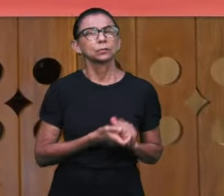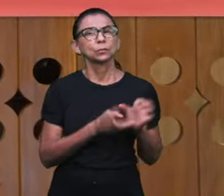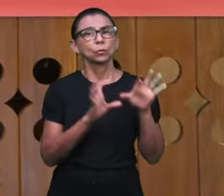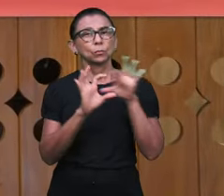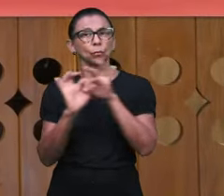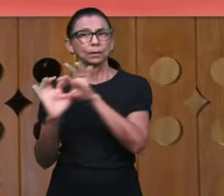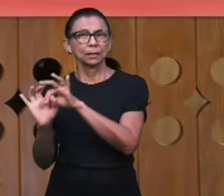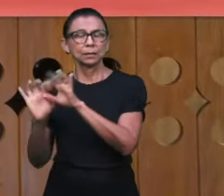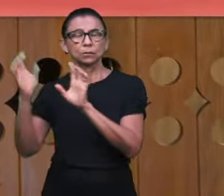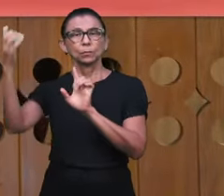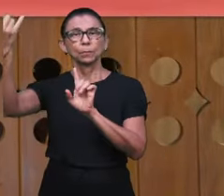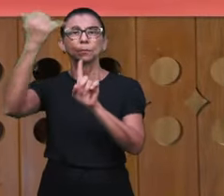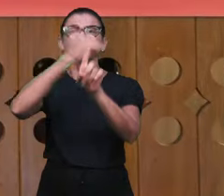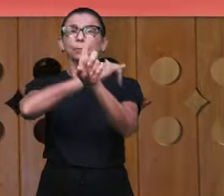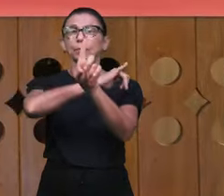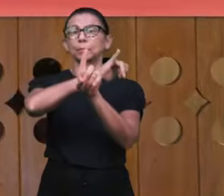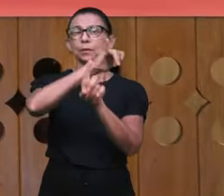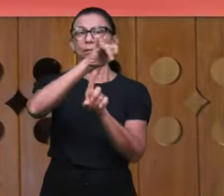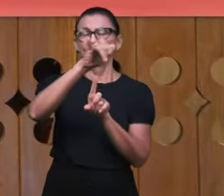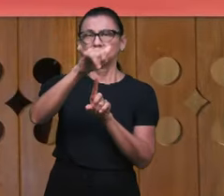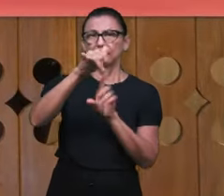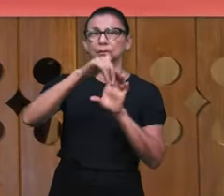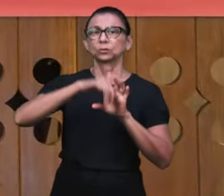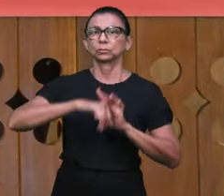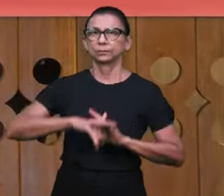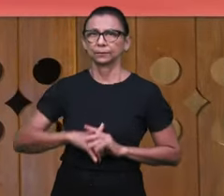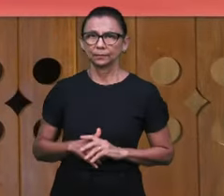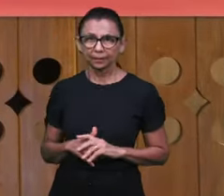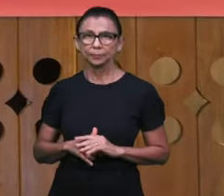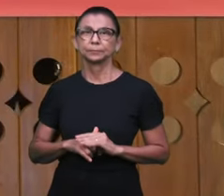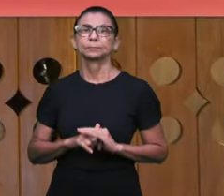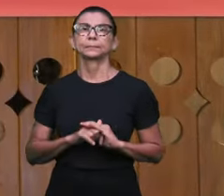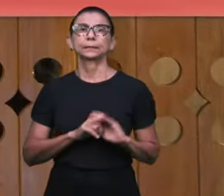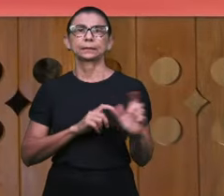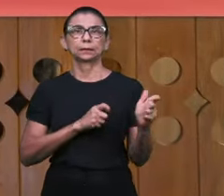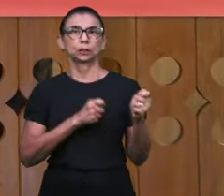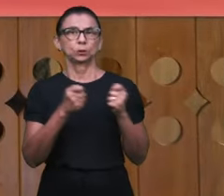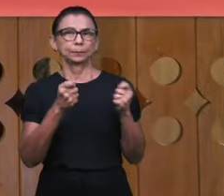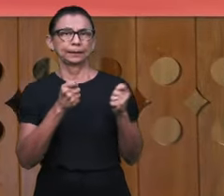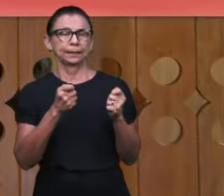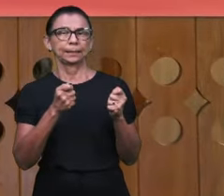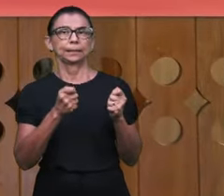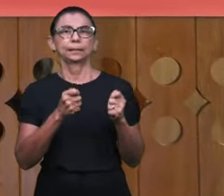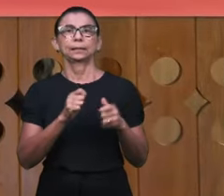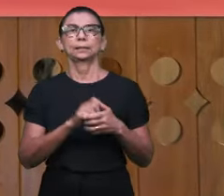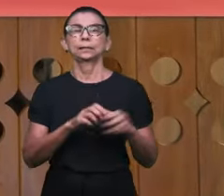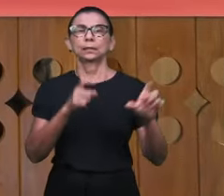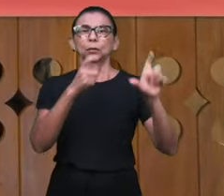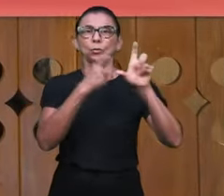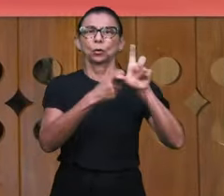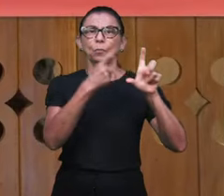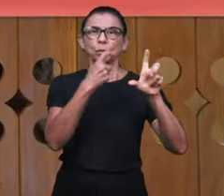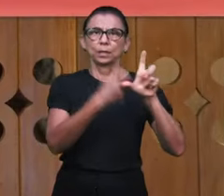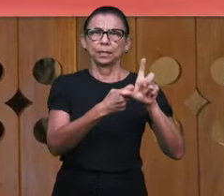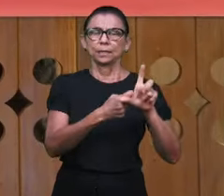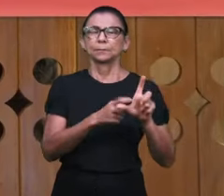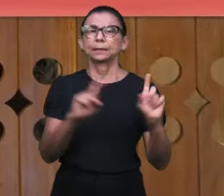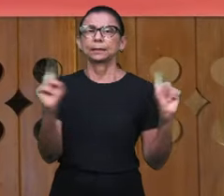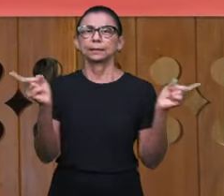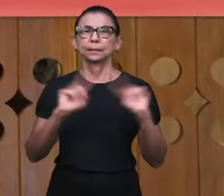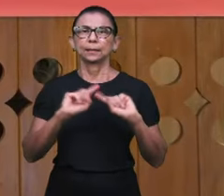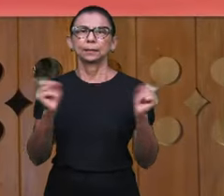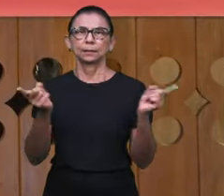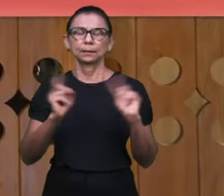árabe, nem com muçulmano, nem com cristão, nem com nada, nem com comunista, nem nada disso. Não temos nada para brigar com ninguém.